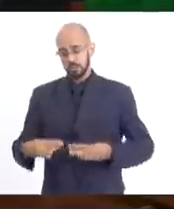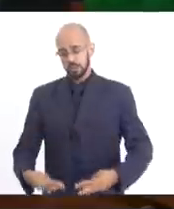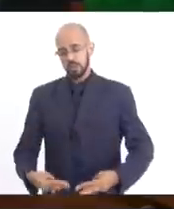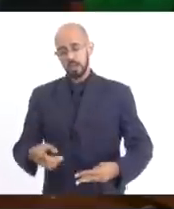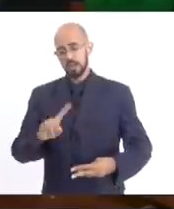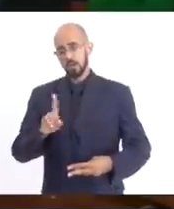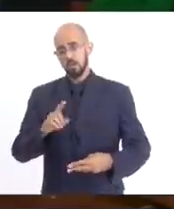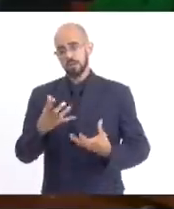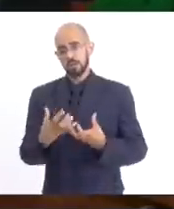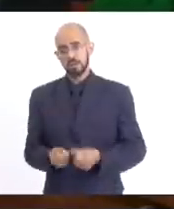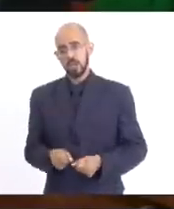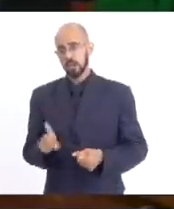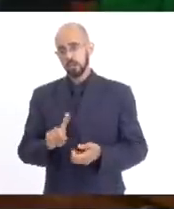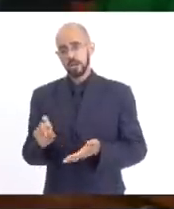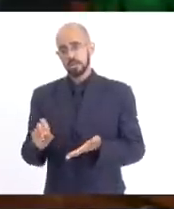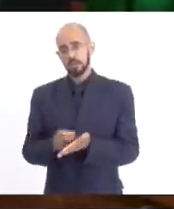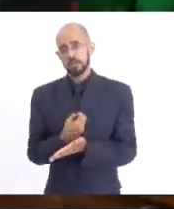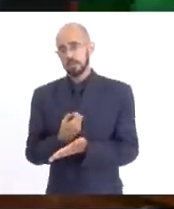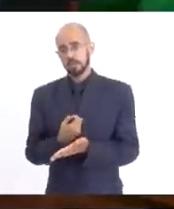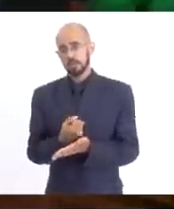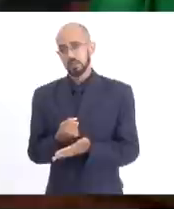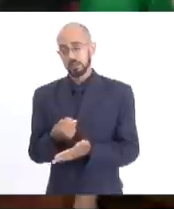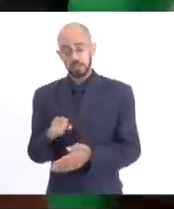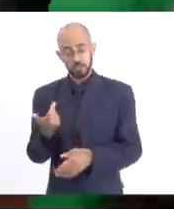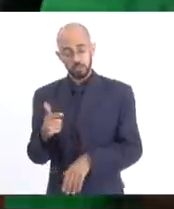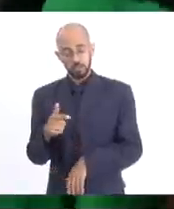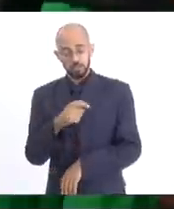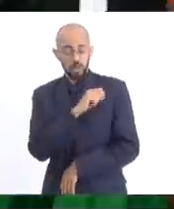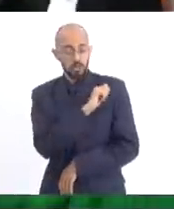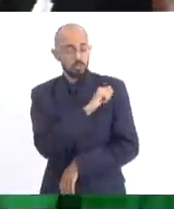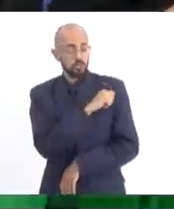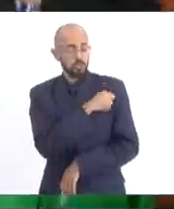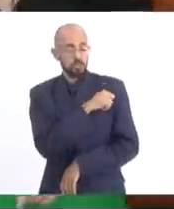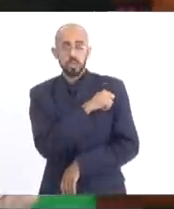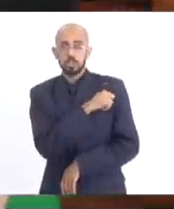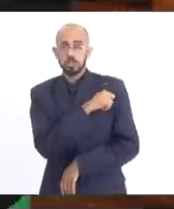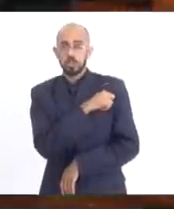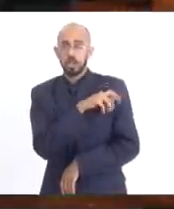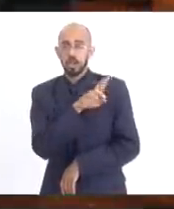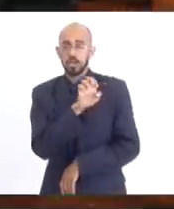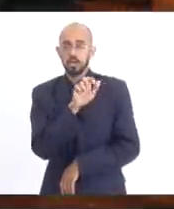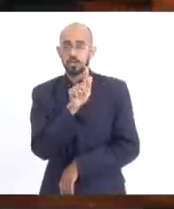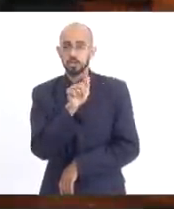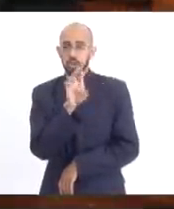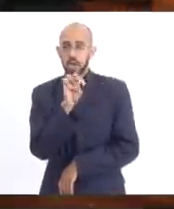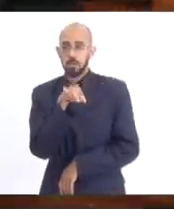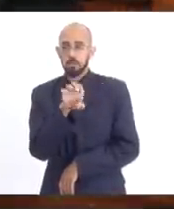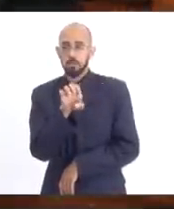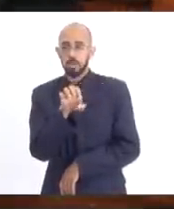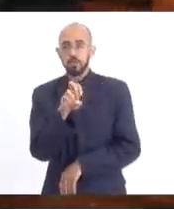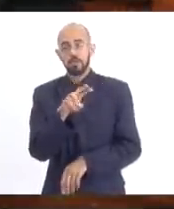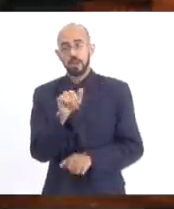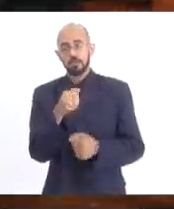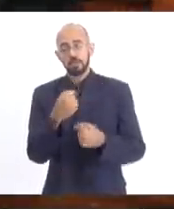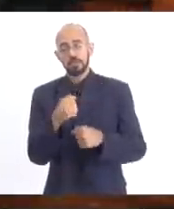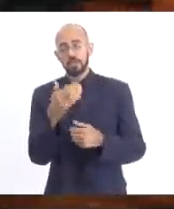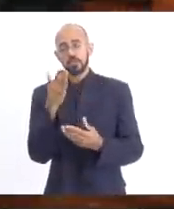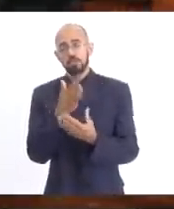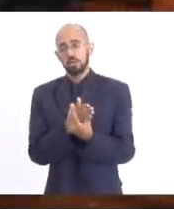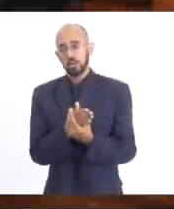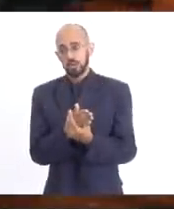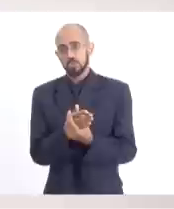assina, acabou. E se a gente não tiver no regime, vai ter que judicializar, vai ter que liminar. E aí o que pode acontecer?